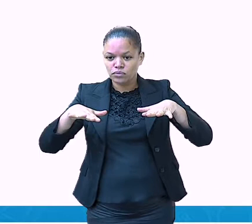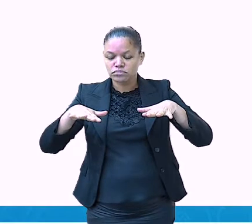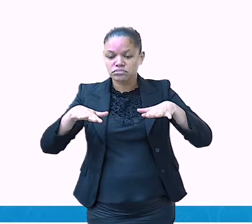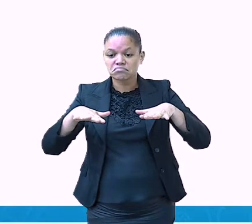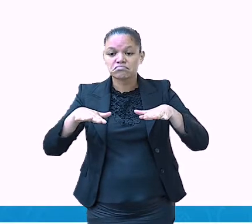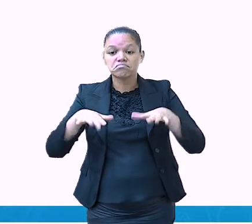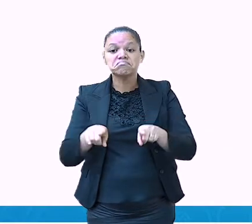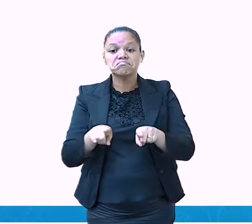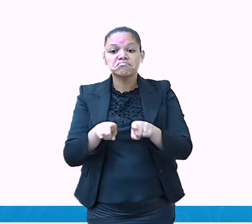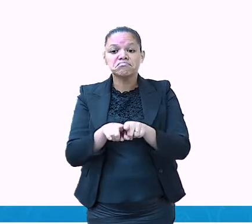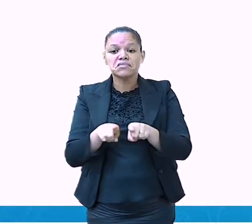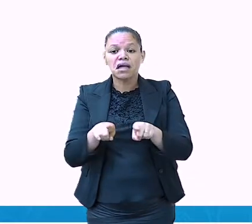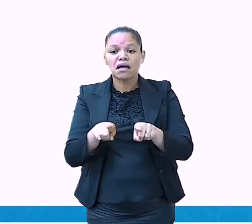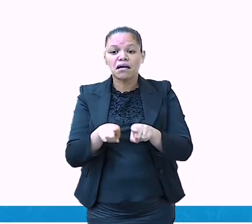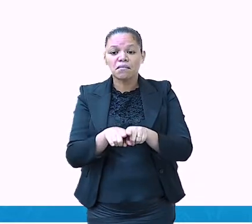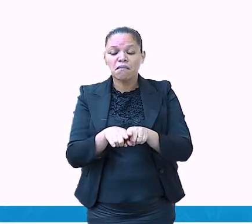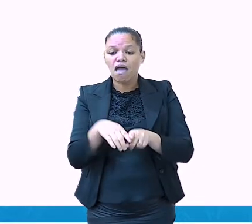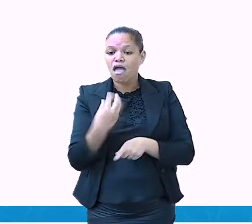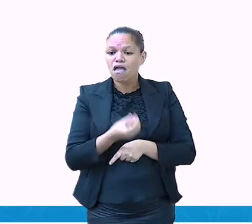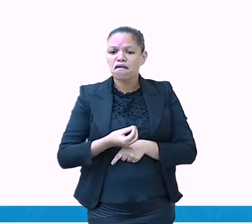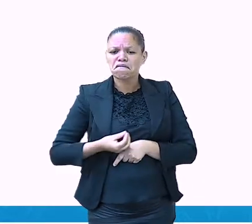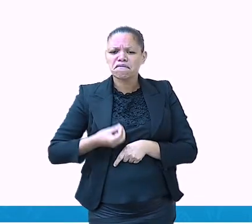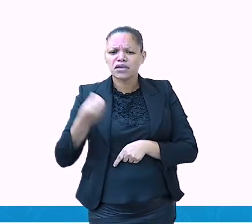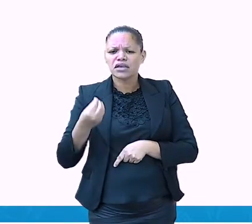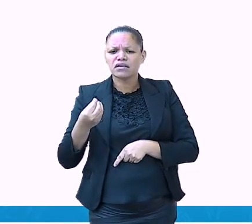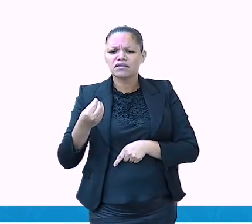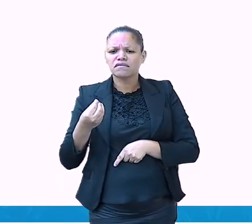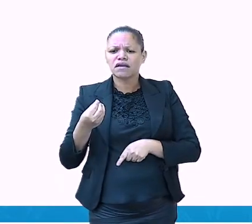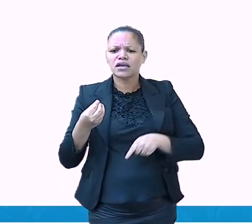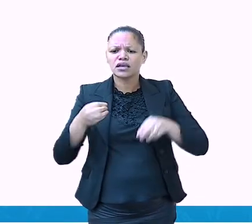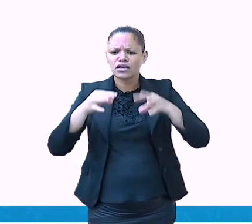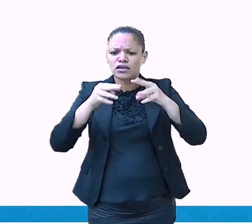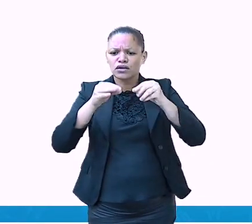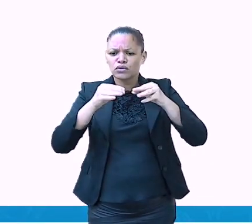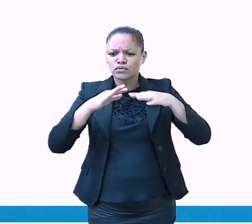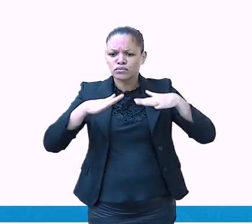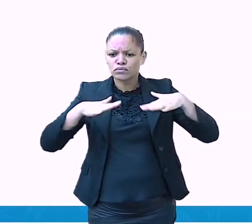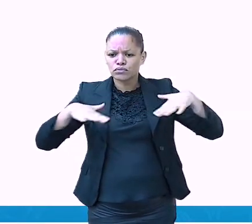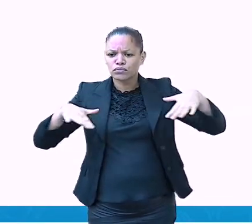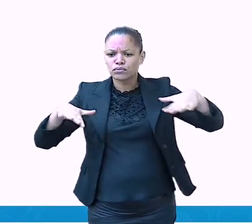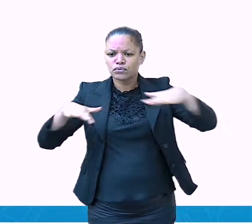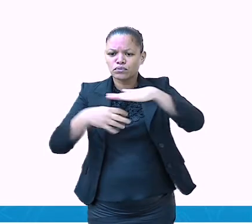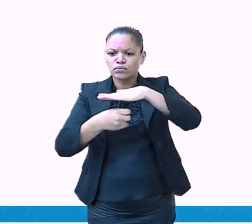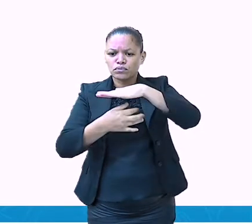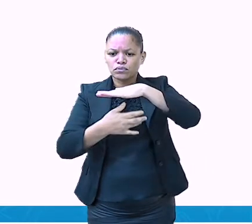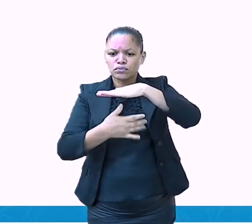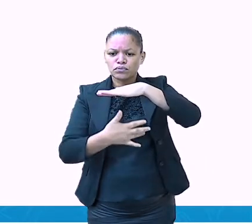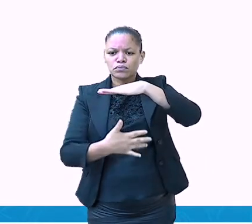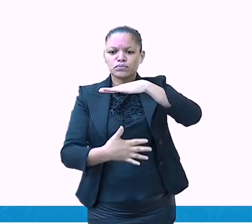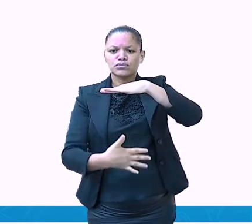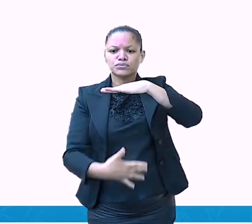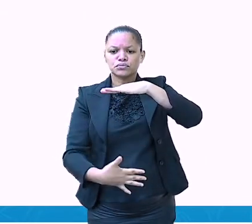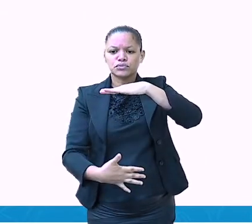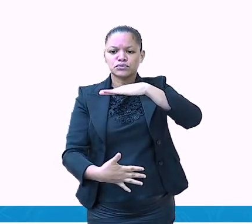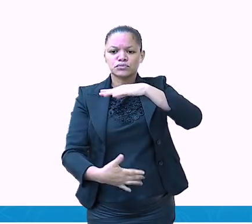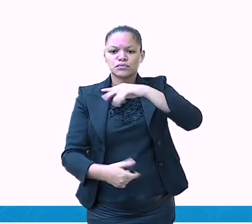sendo terrestres. Eles podem viver no subsolo, que é debaixo da